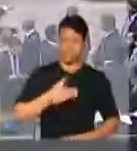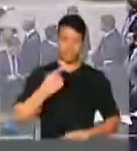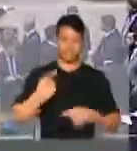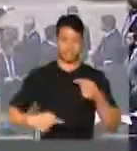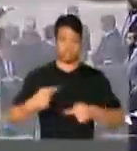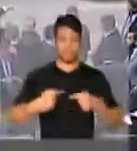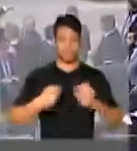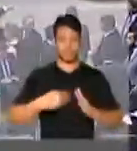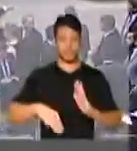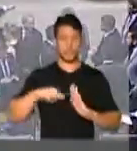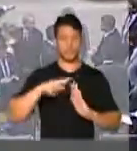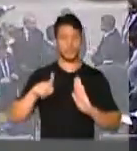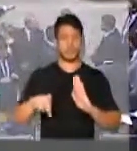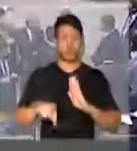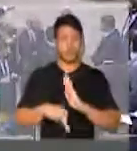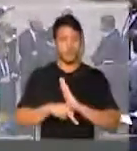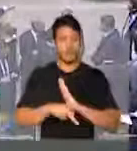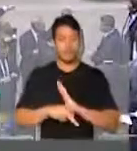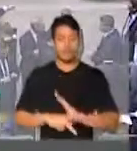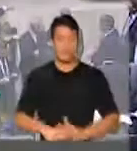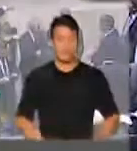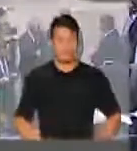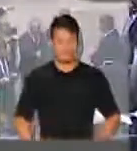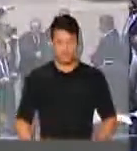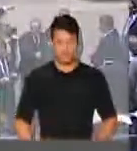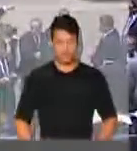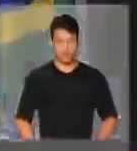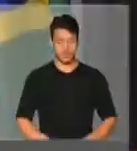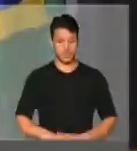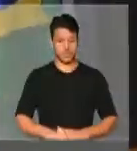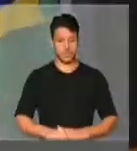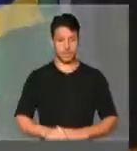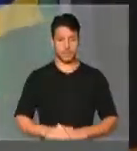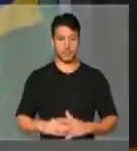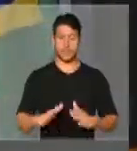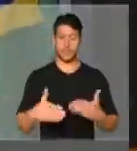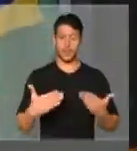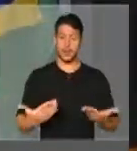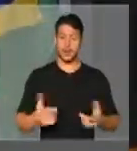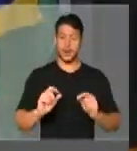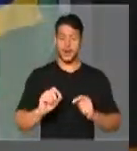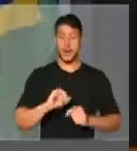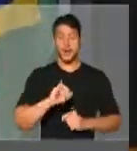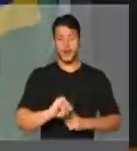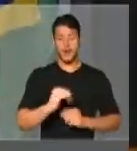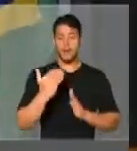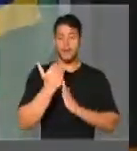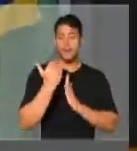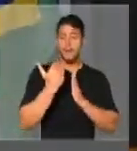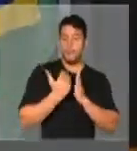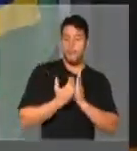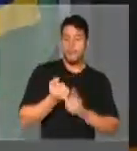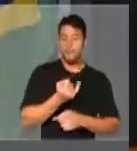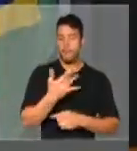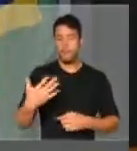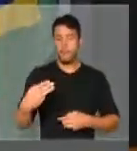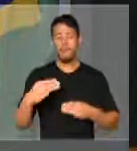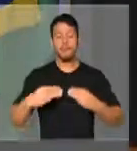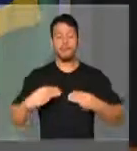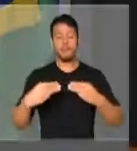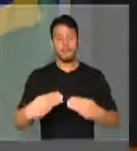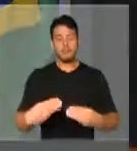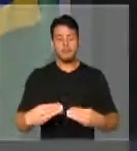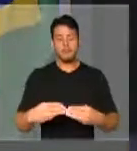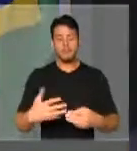nós nos posicionamos era residência do governo a diminuição da quantidade de ministérios ea gente fica feliz no